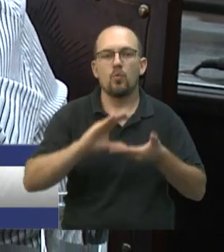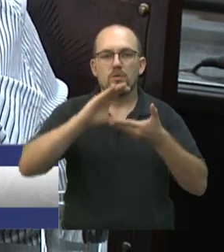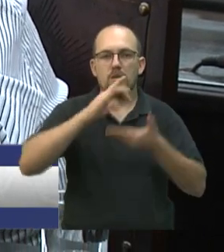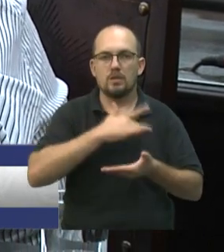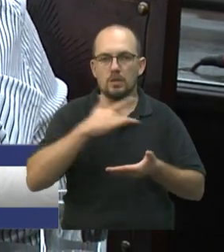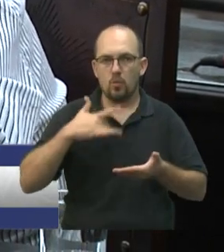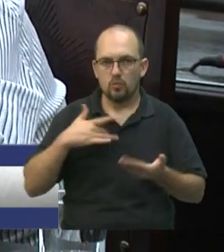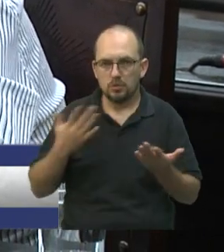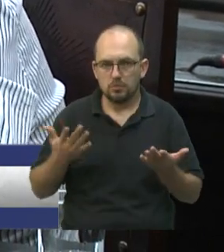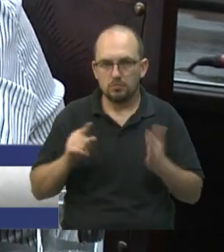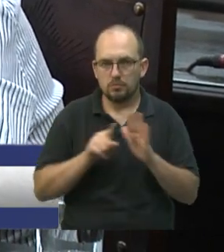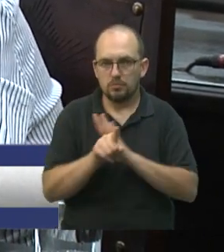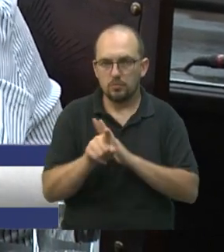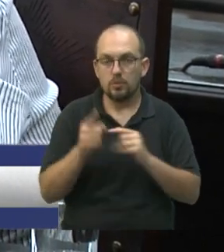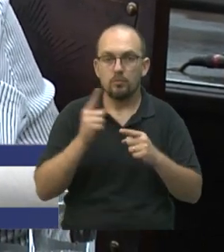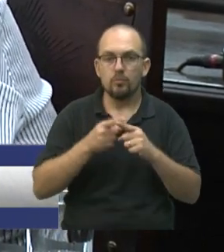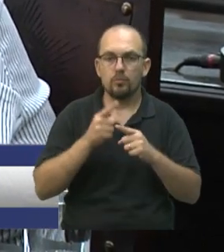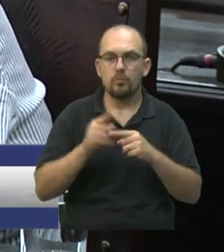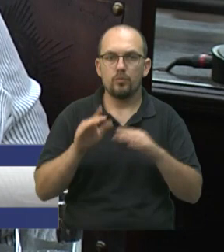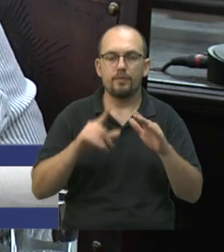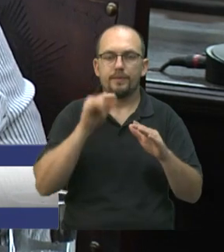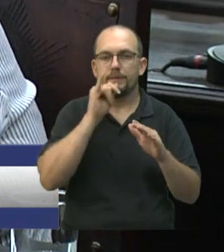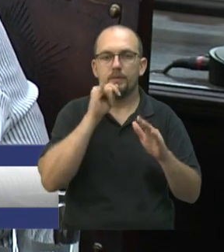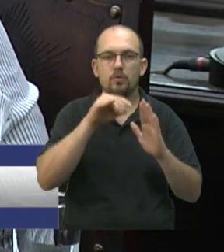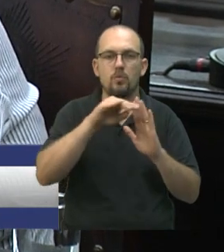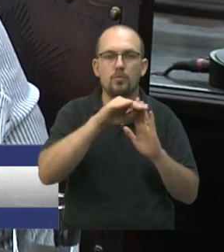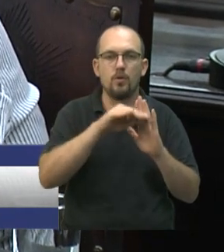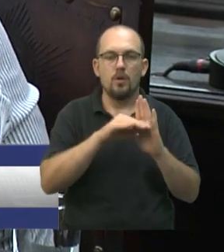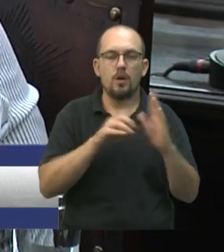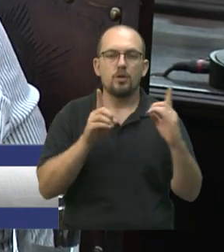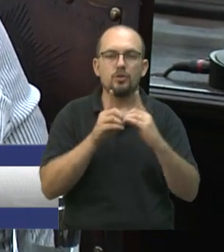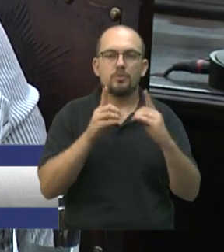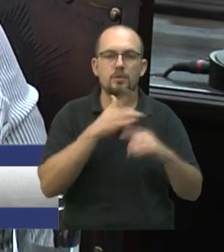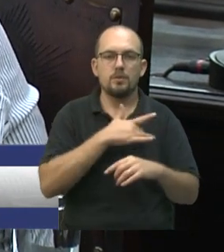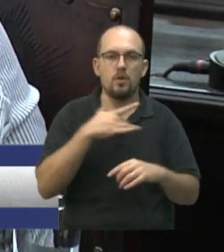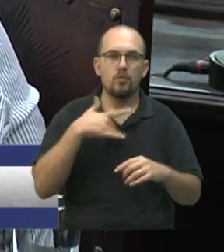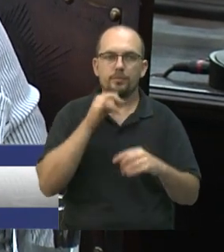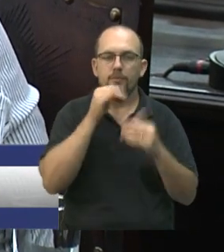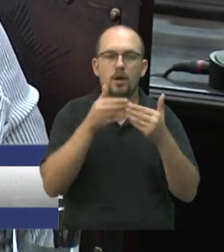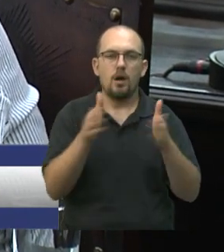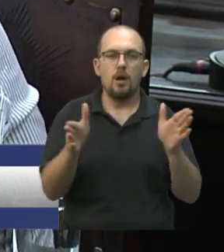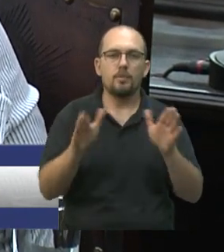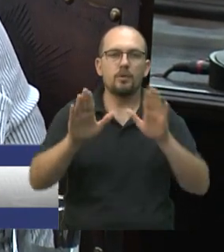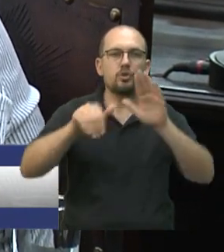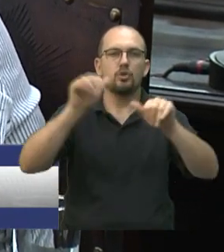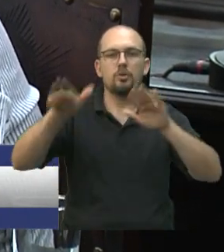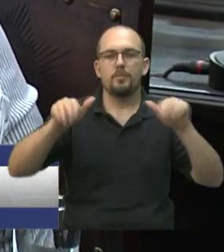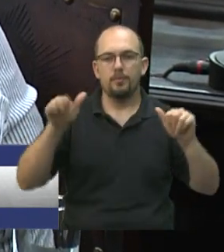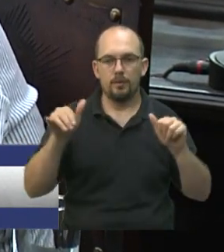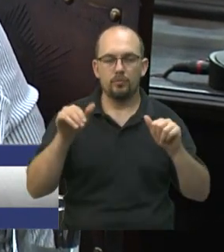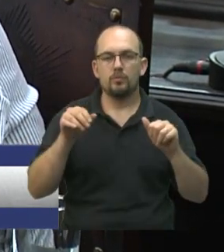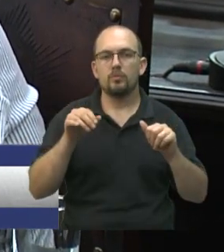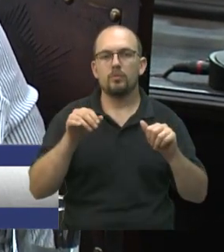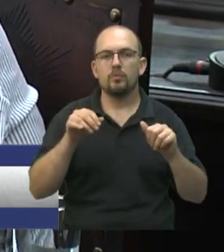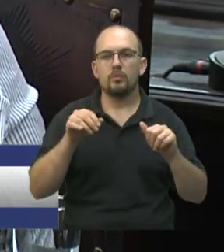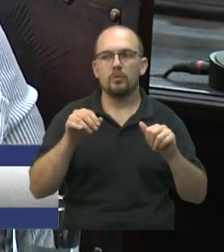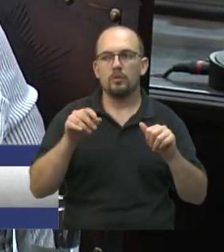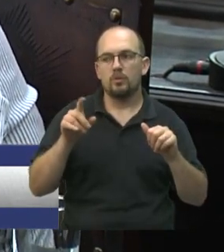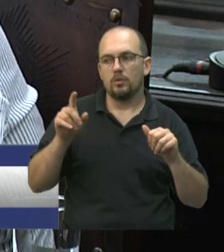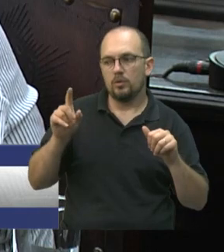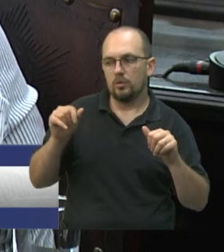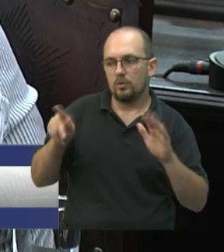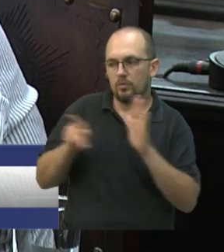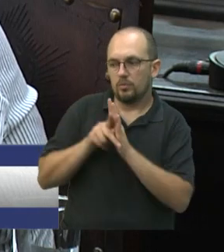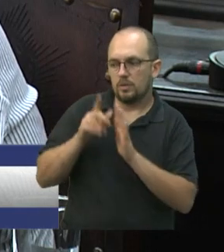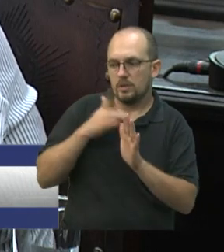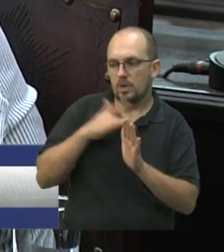que programas de atendimento da saúde, que abre convênios, abre chamamento, sairia do recurso da saúde também